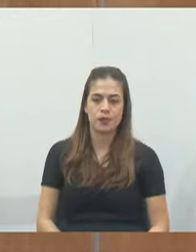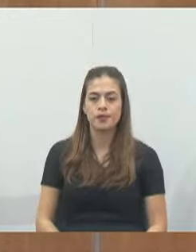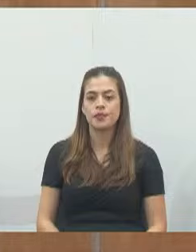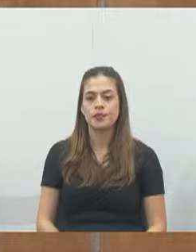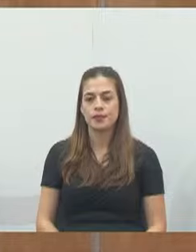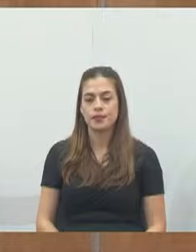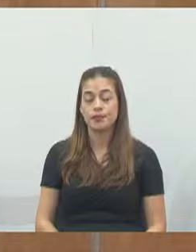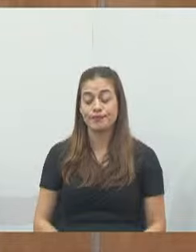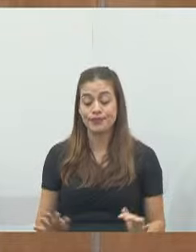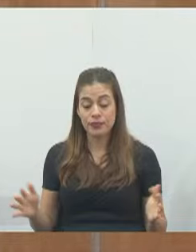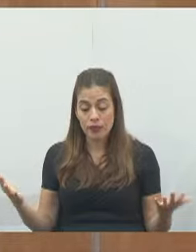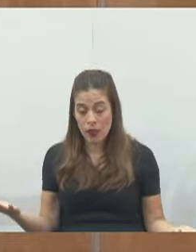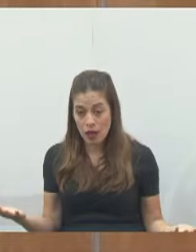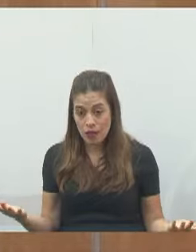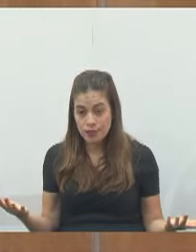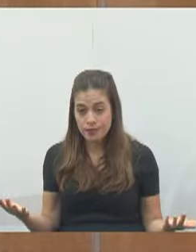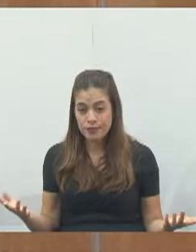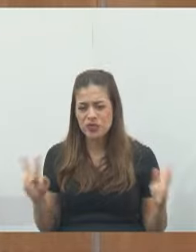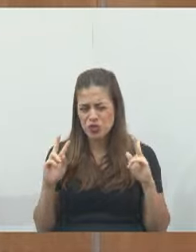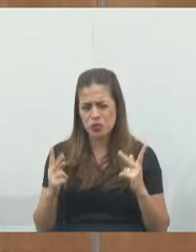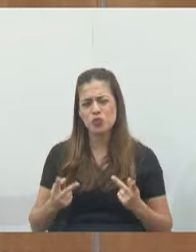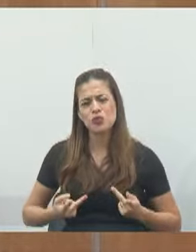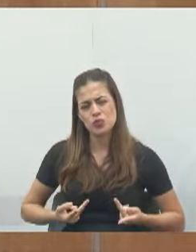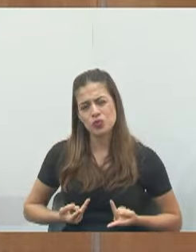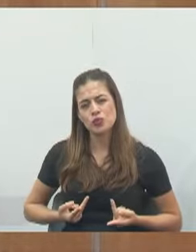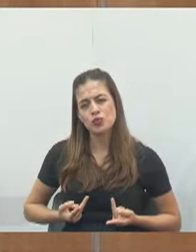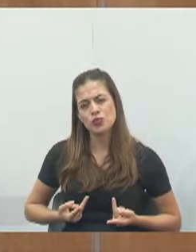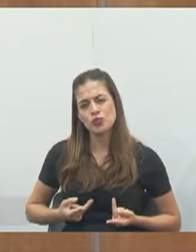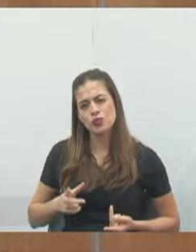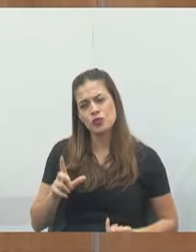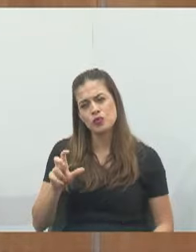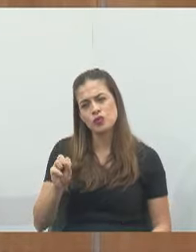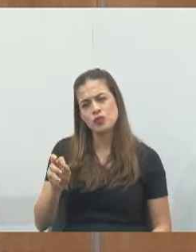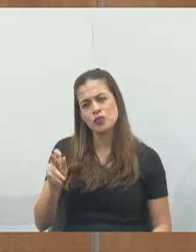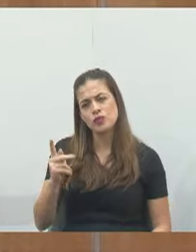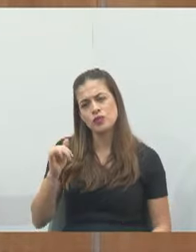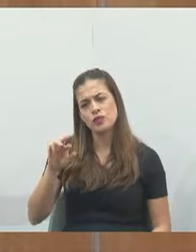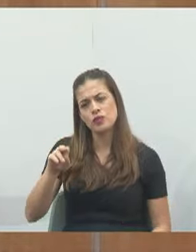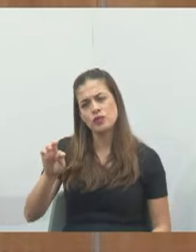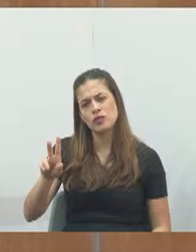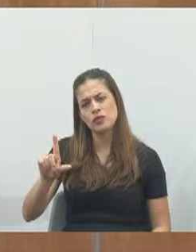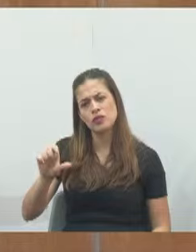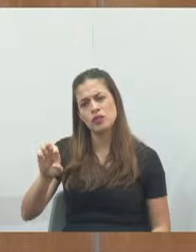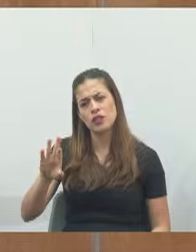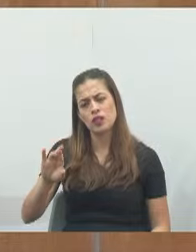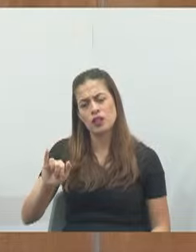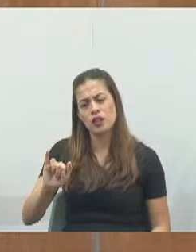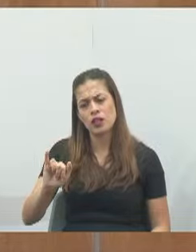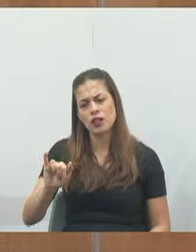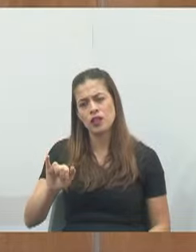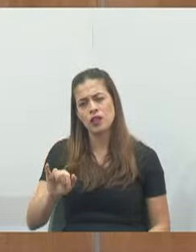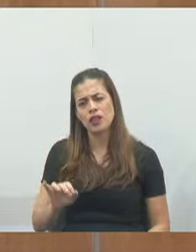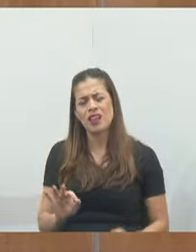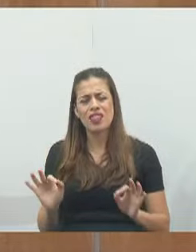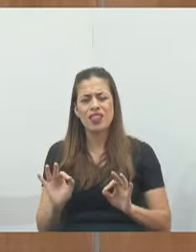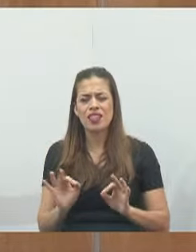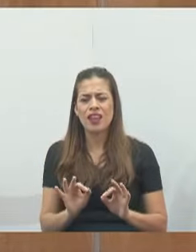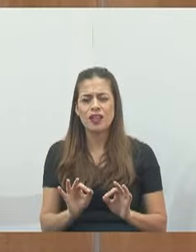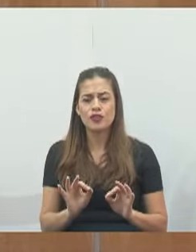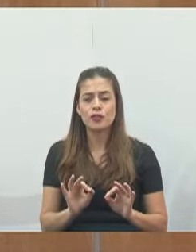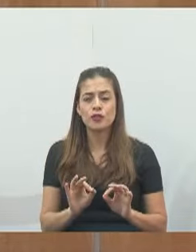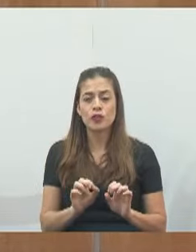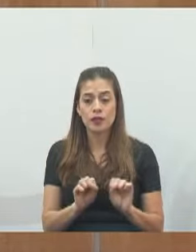Então, pessoal, eu reconheço aqui a Shirley como uma excelente das servidoras. Eu queria dar um